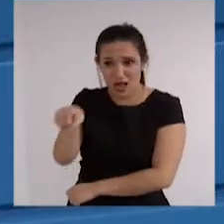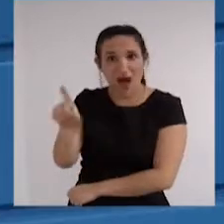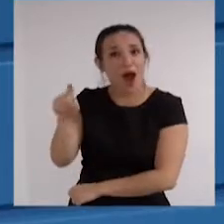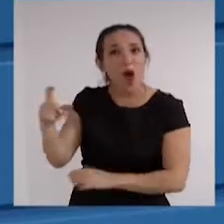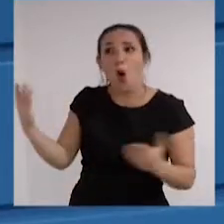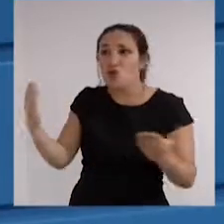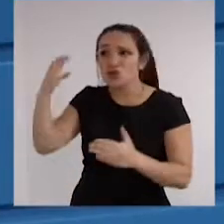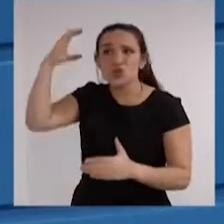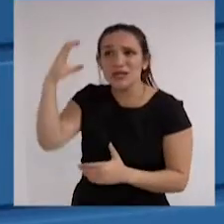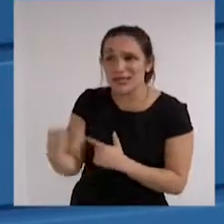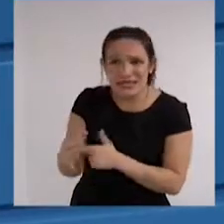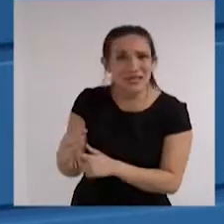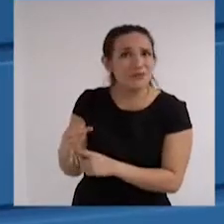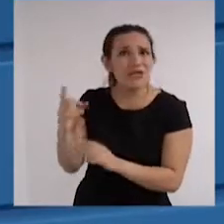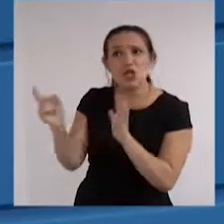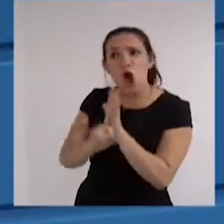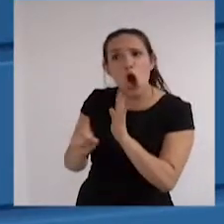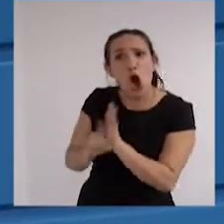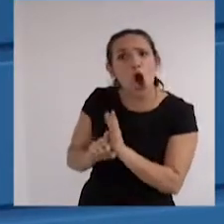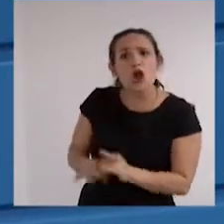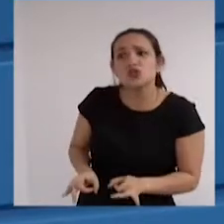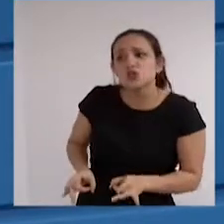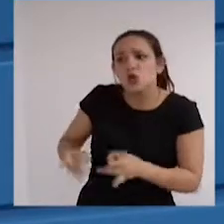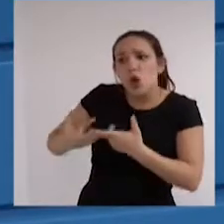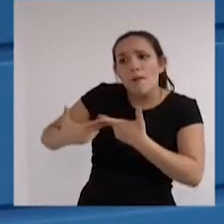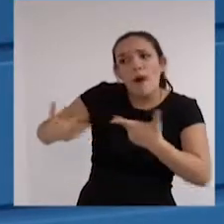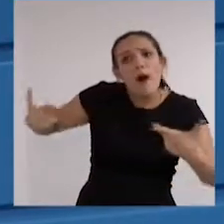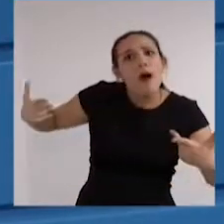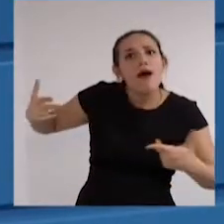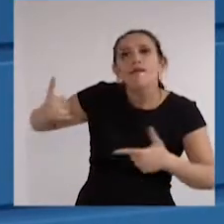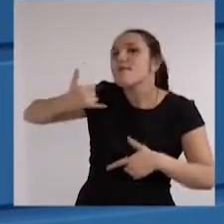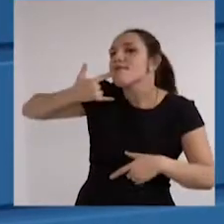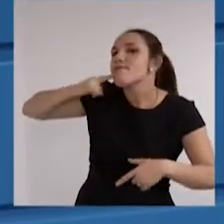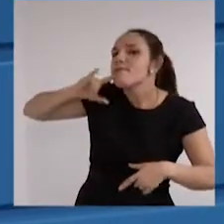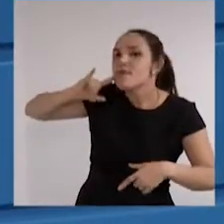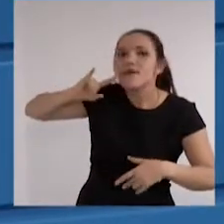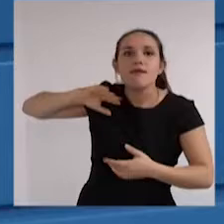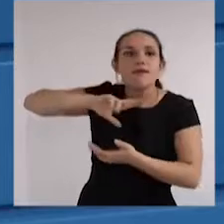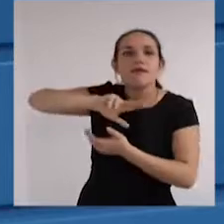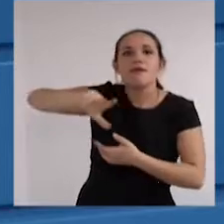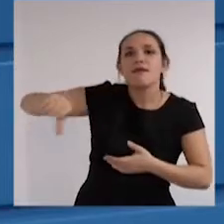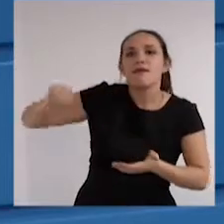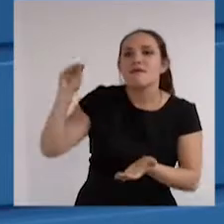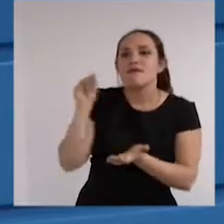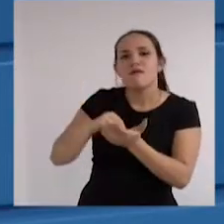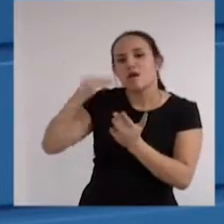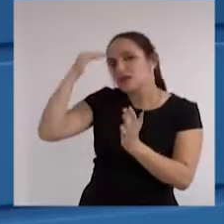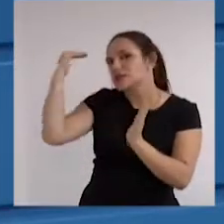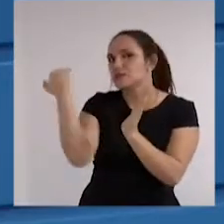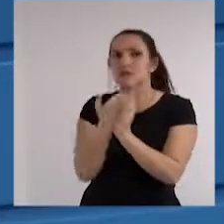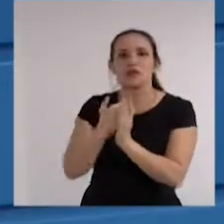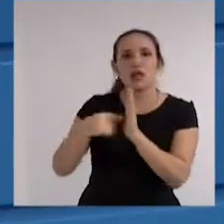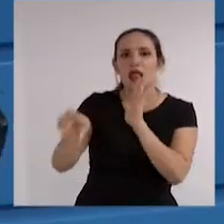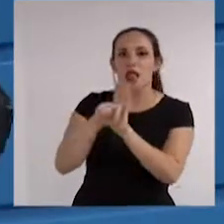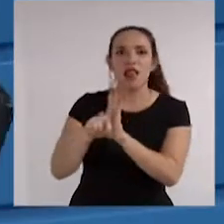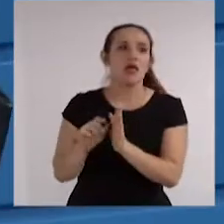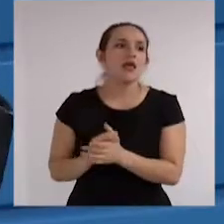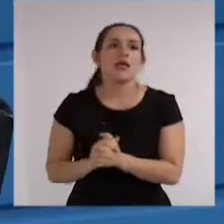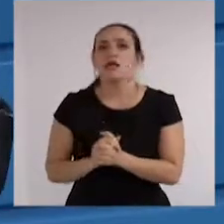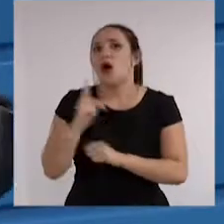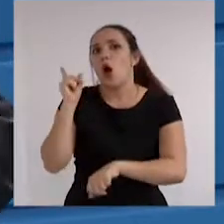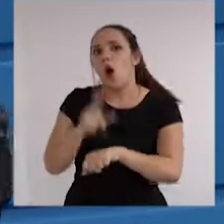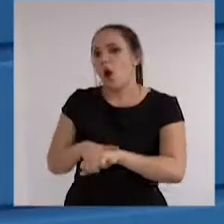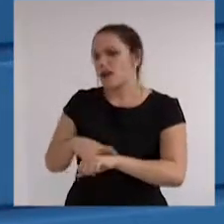crime organizado, a droga, o alcoolismo, o desrespeito às leis, as invasões